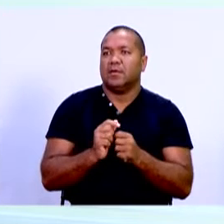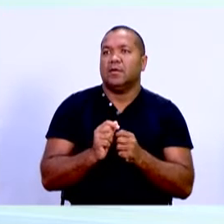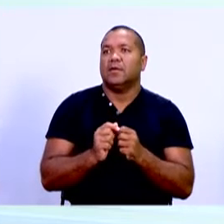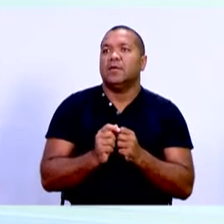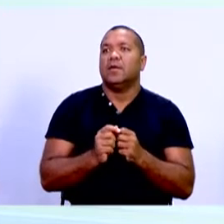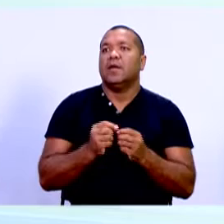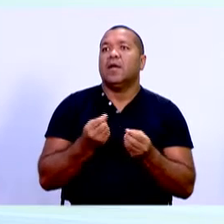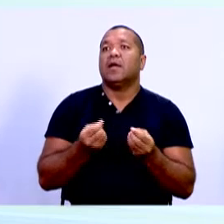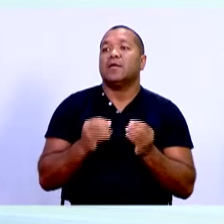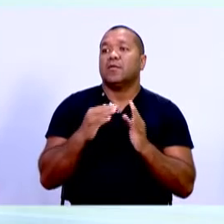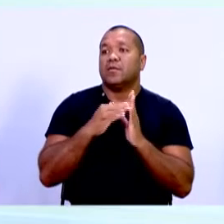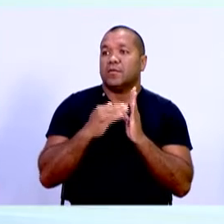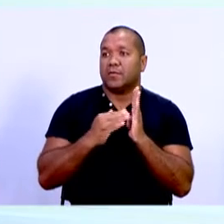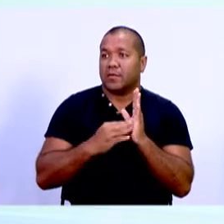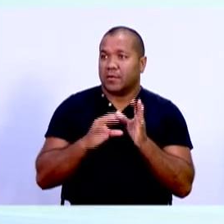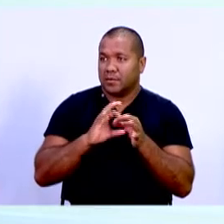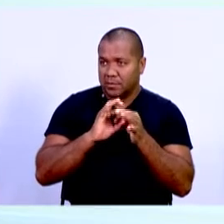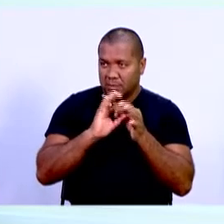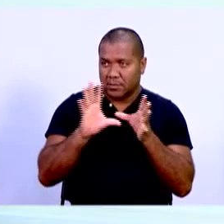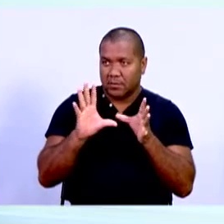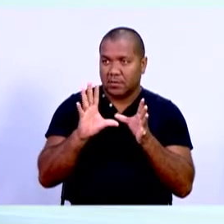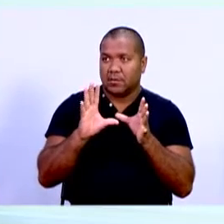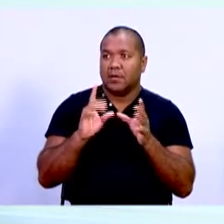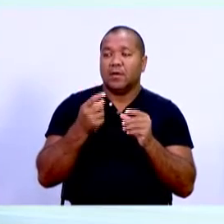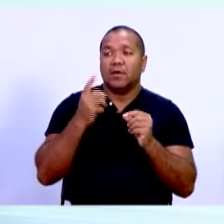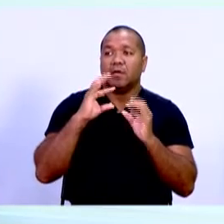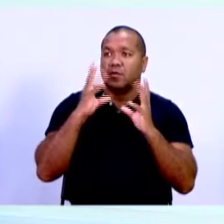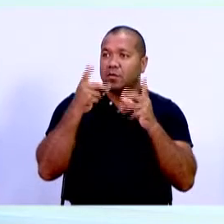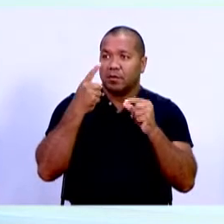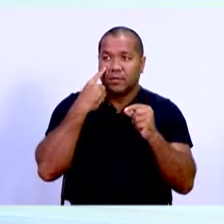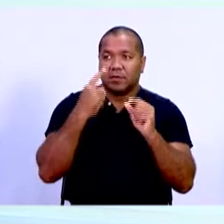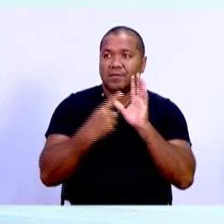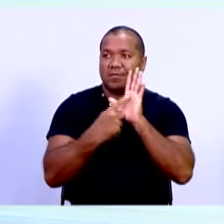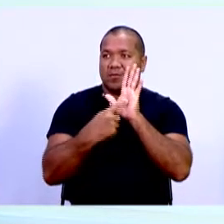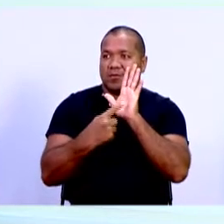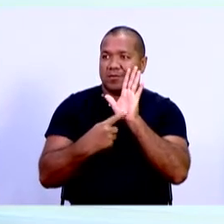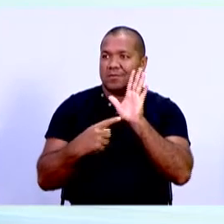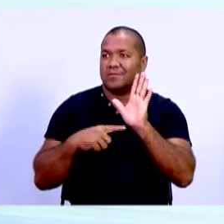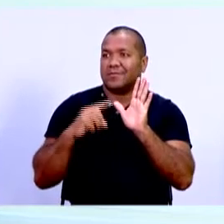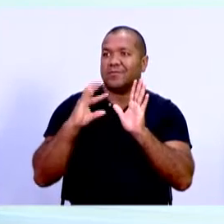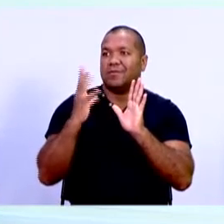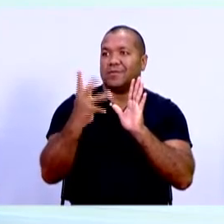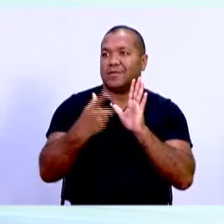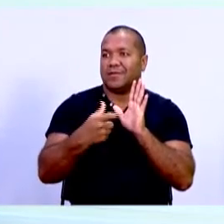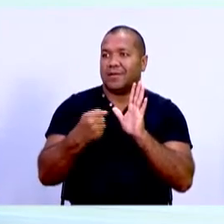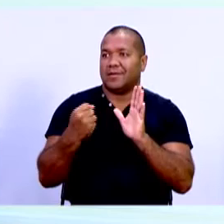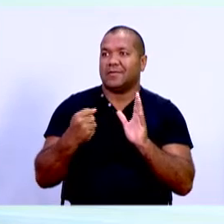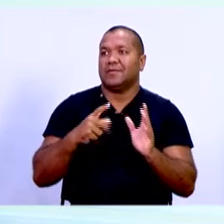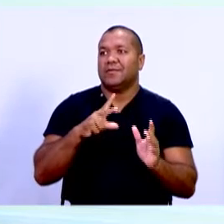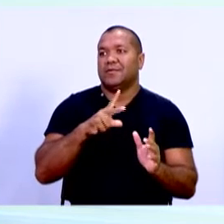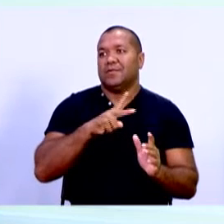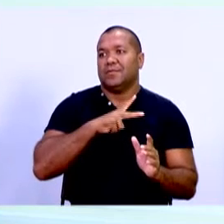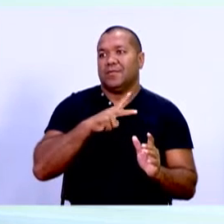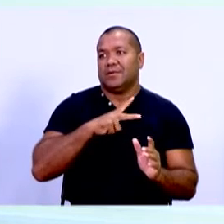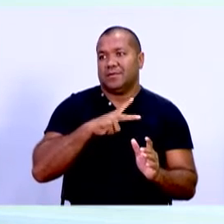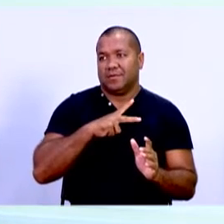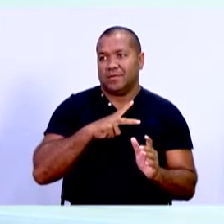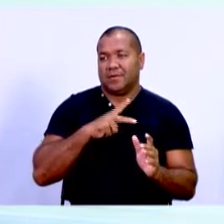é que o software seja livre. E a maioria dessas ferramentas que eu mostrei para vocês no quadro, são ferramentas proprietárias.